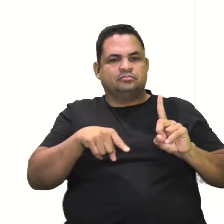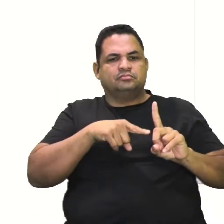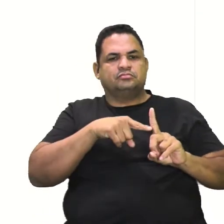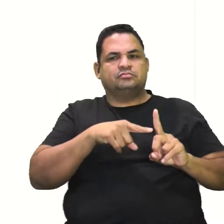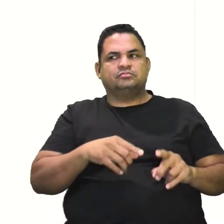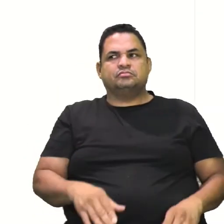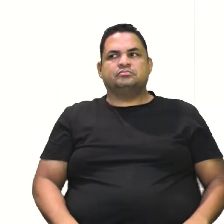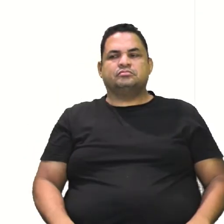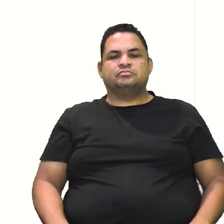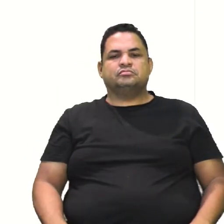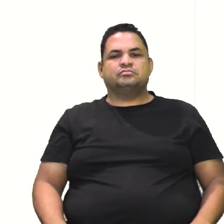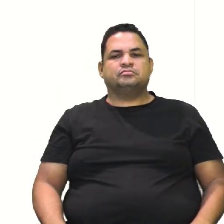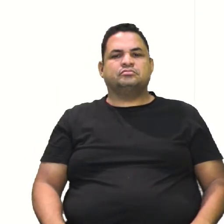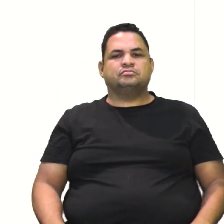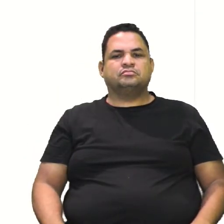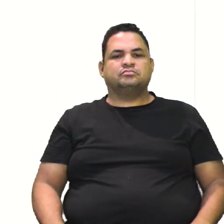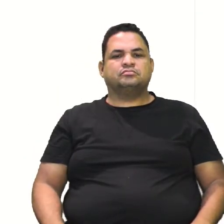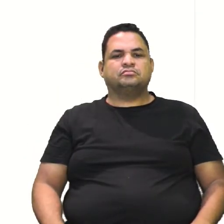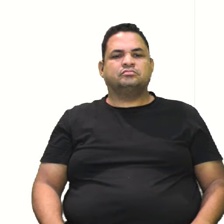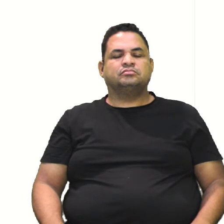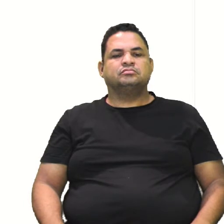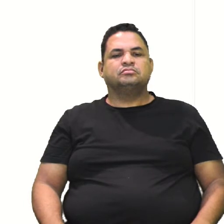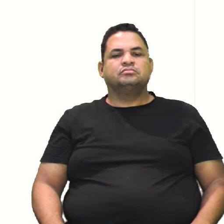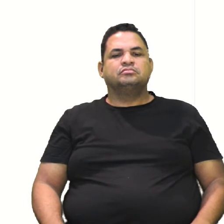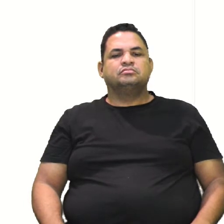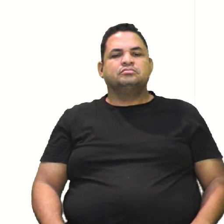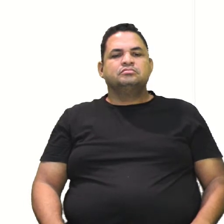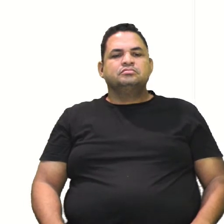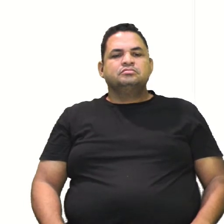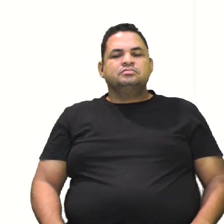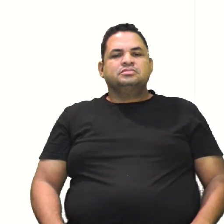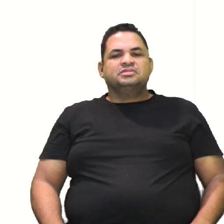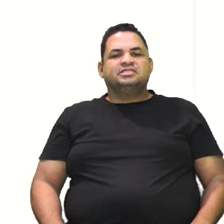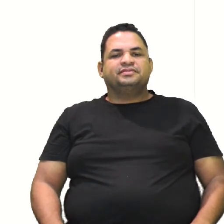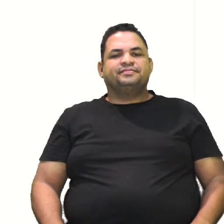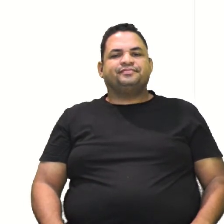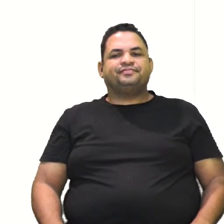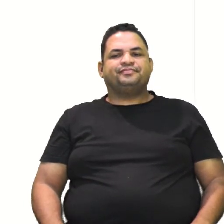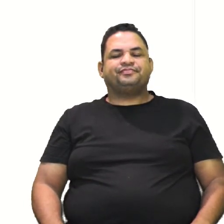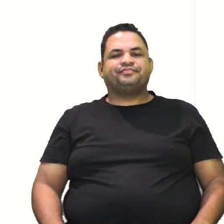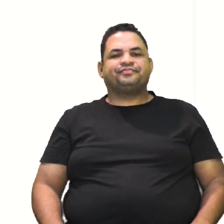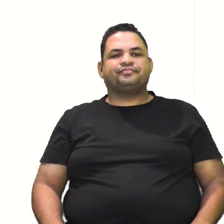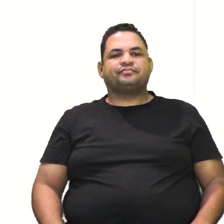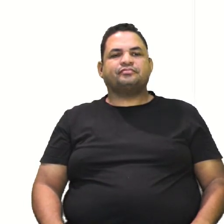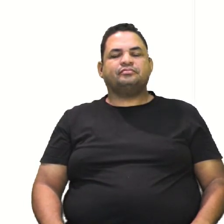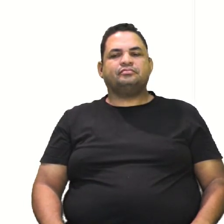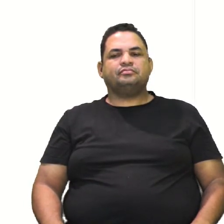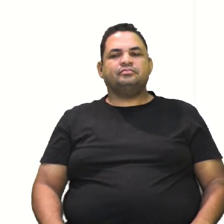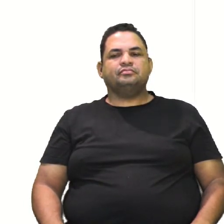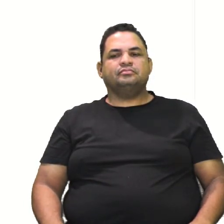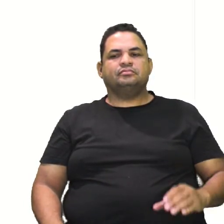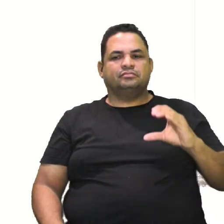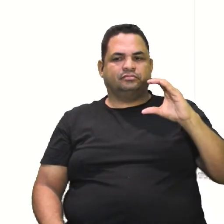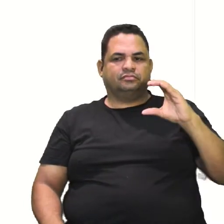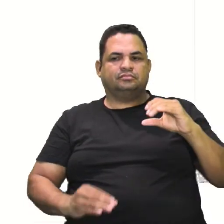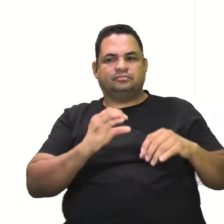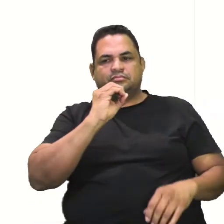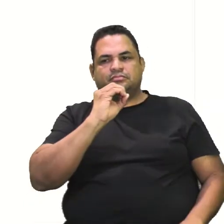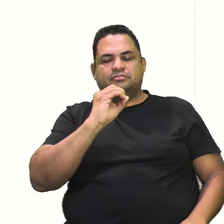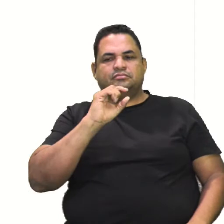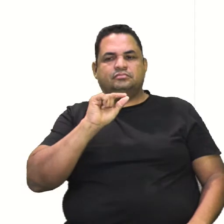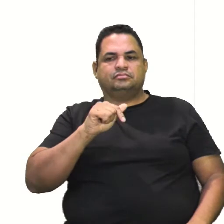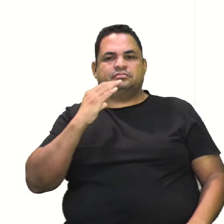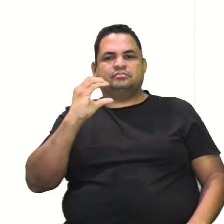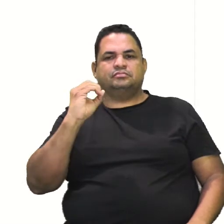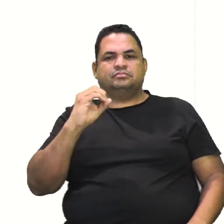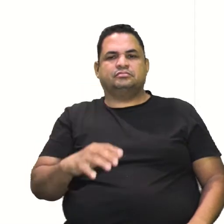Isso. Porque se eu descobrir o raio, fica bem fácil. O raio e o centro. Tá no centro, né? O centro é 0, 0. Aqui, quem é o centro? A gente já sabe que é 0, 0. Porque o